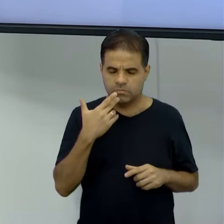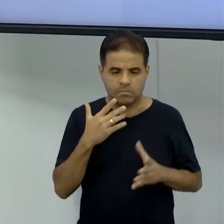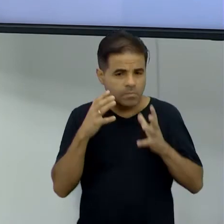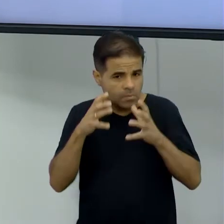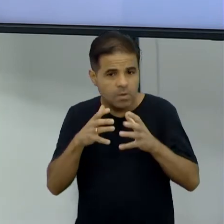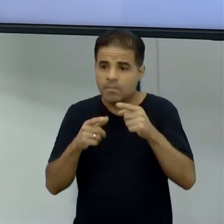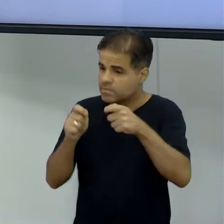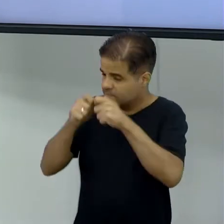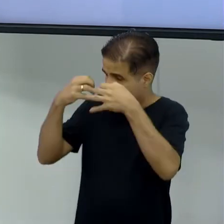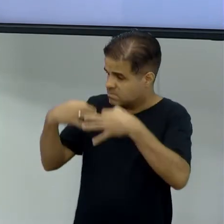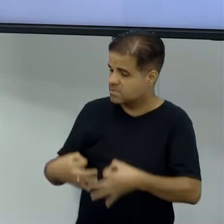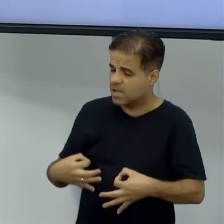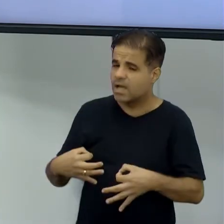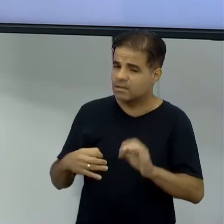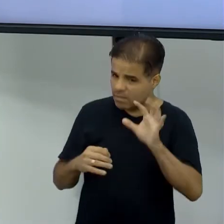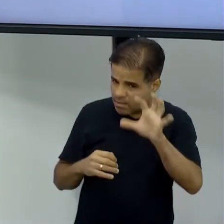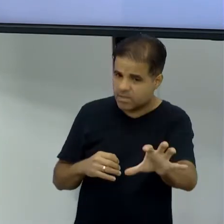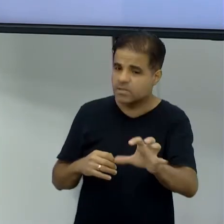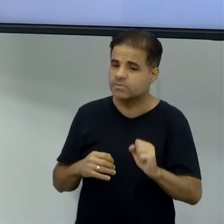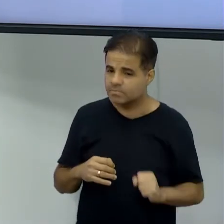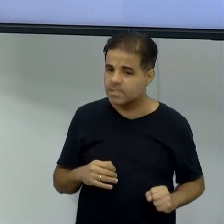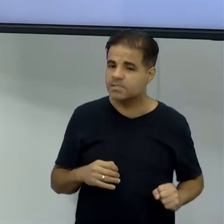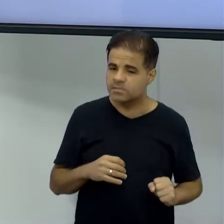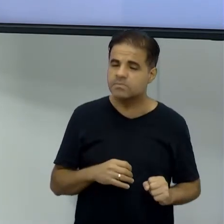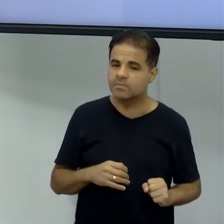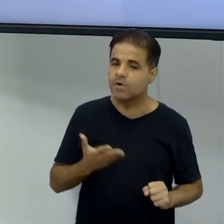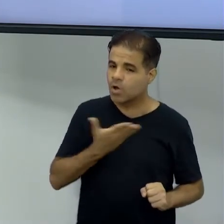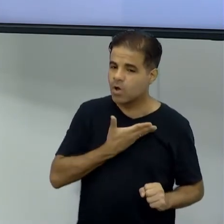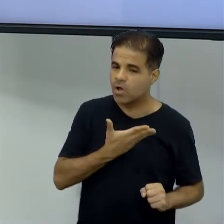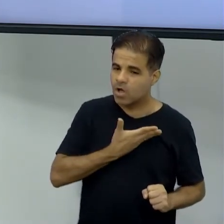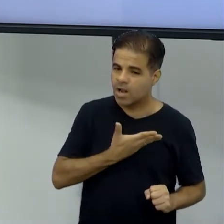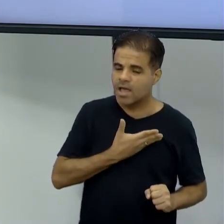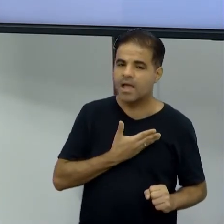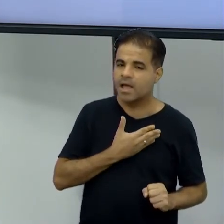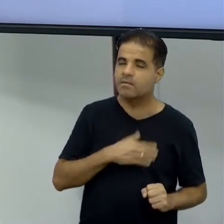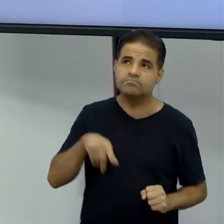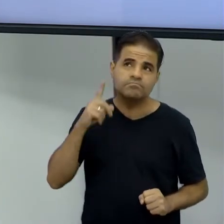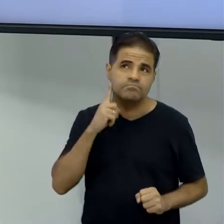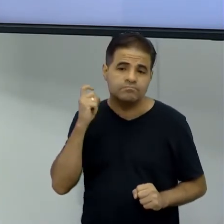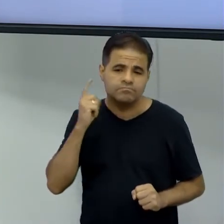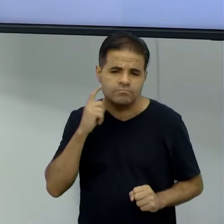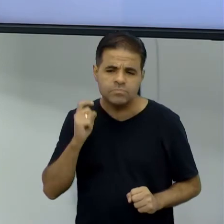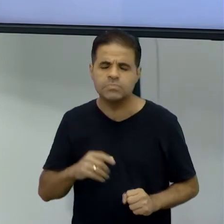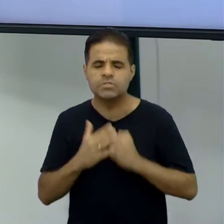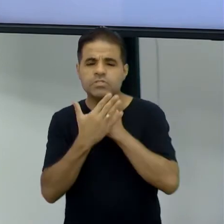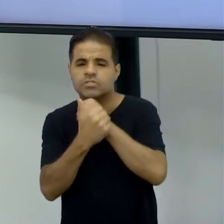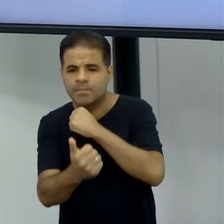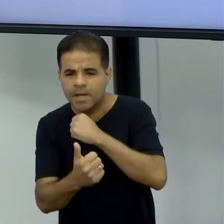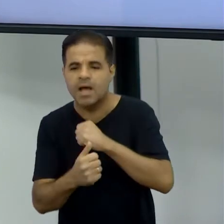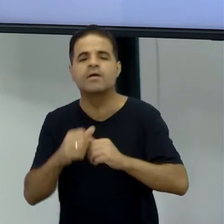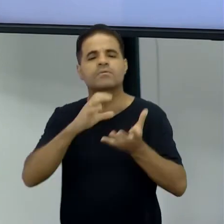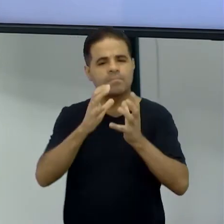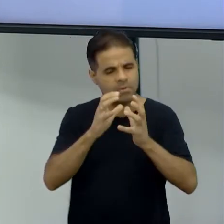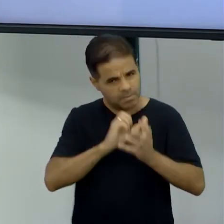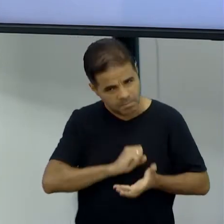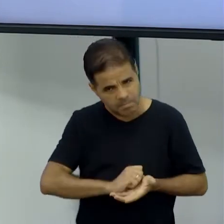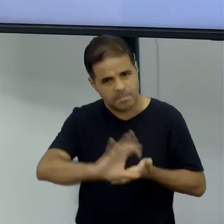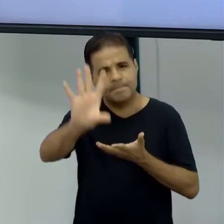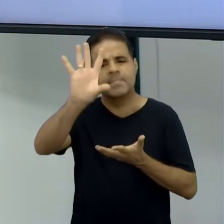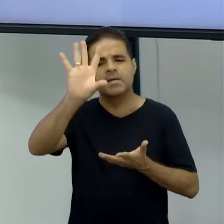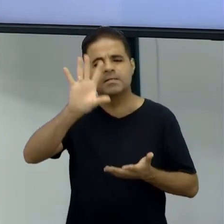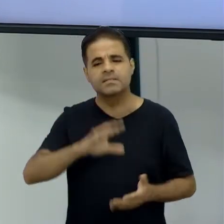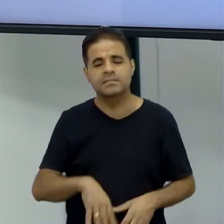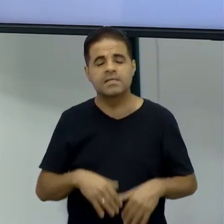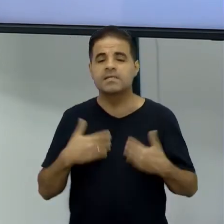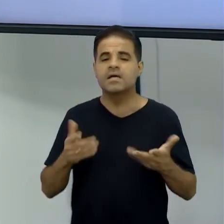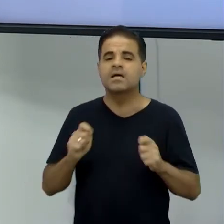você fez certo, porque era isso mesmo, né? O colega, pelo som, pelo seu chamado, manda a bola na sua direção.